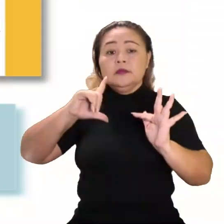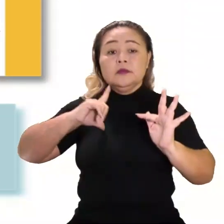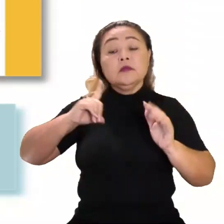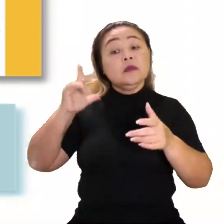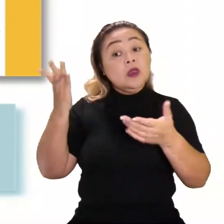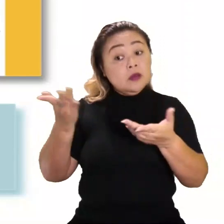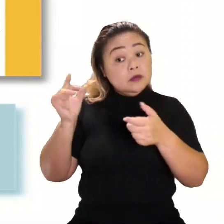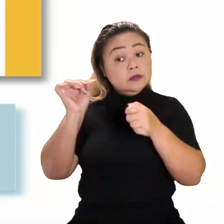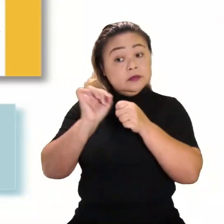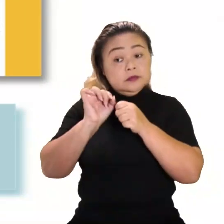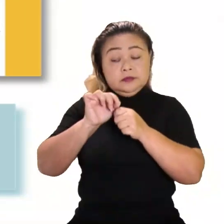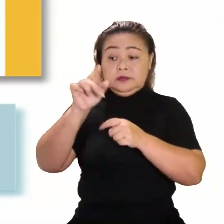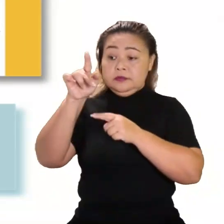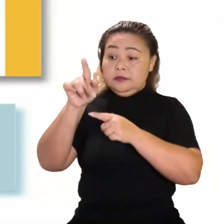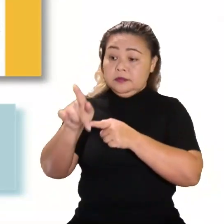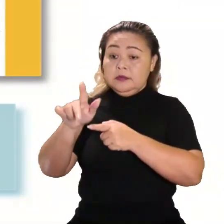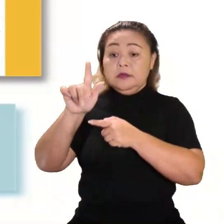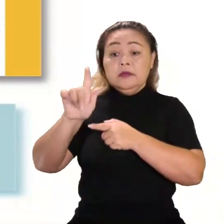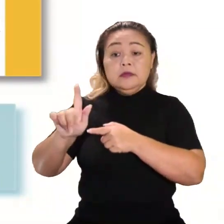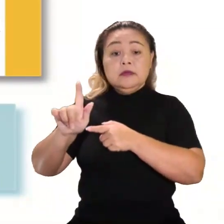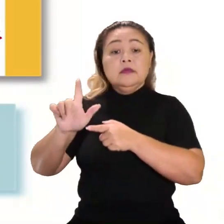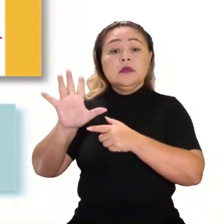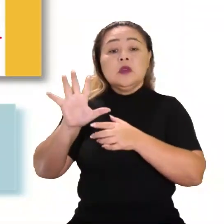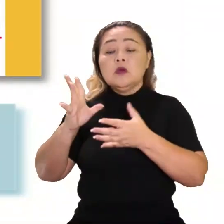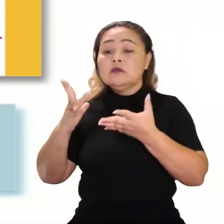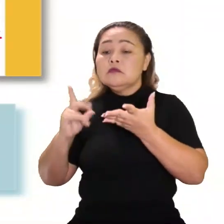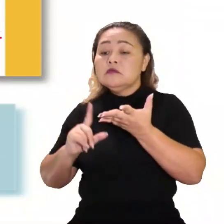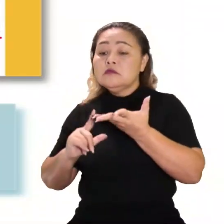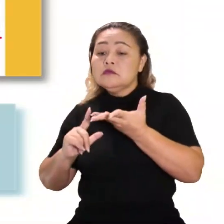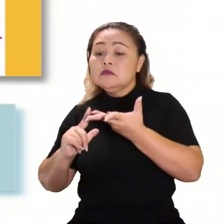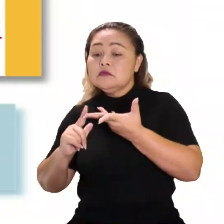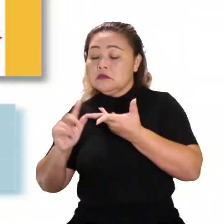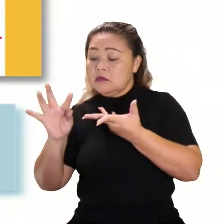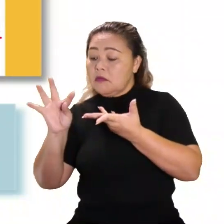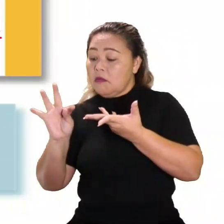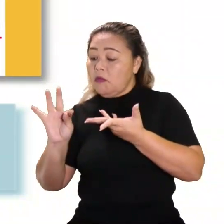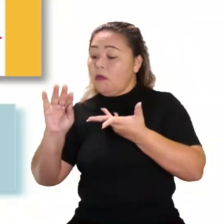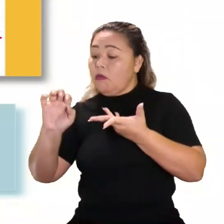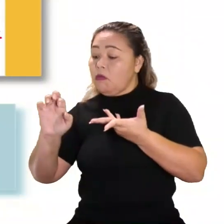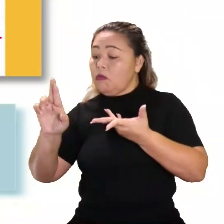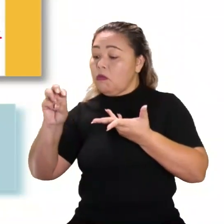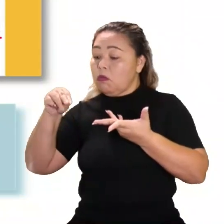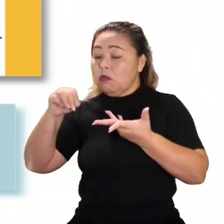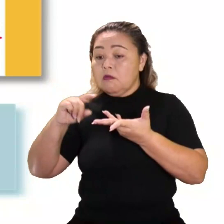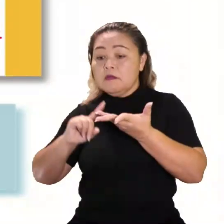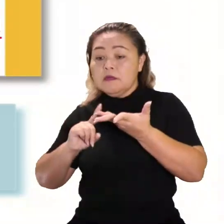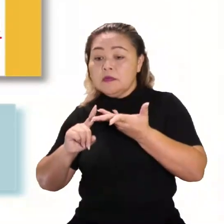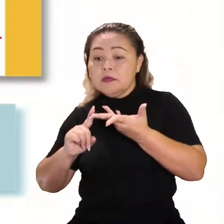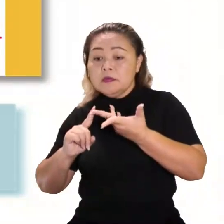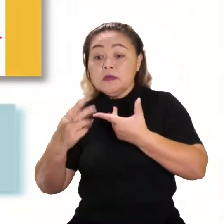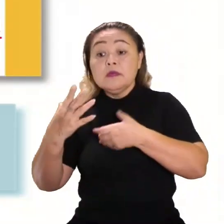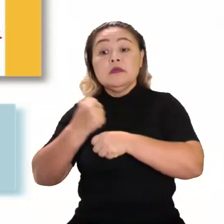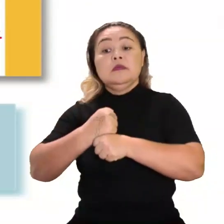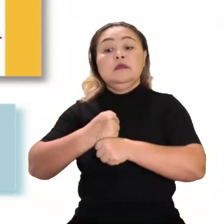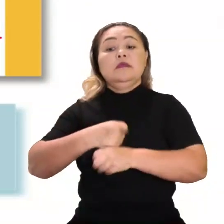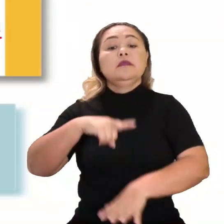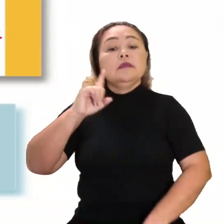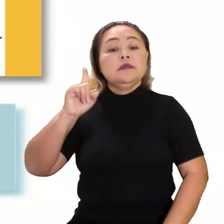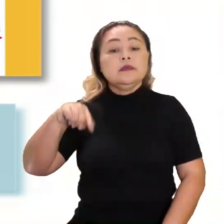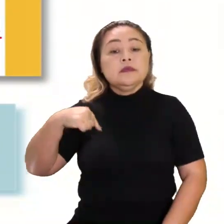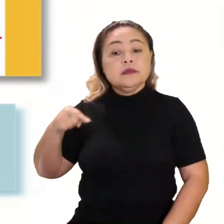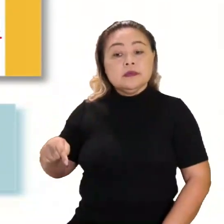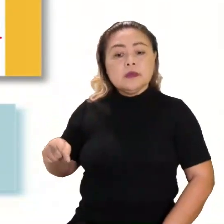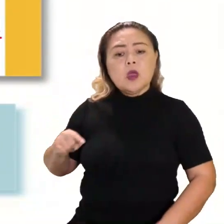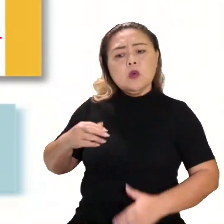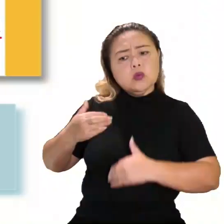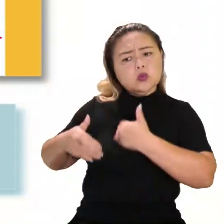da PG. E também vamos somar todos os termos de uma progressão geométrica, tá? Na infinita, existe